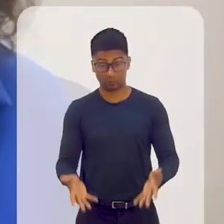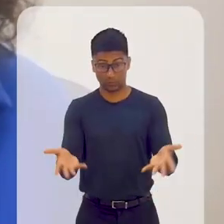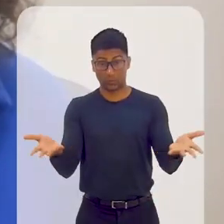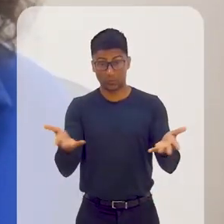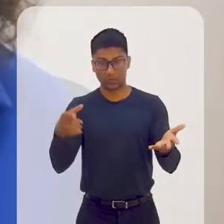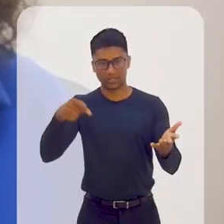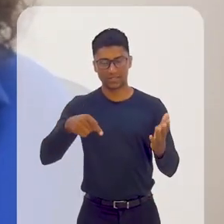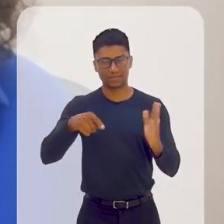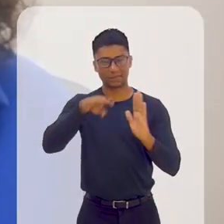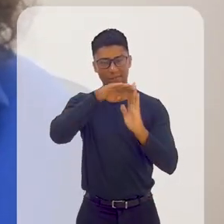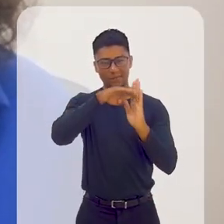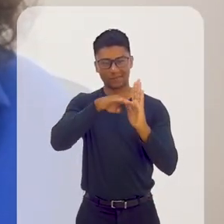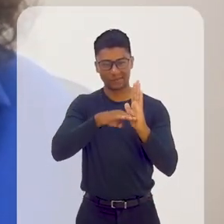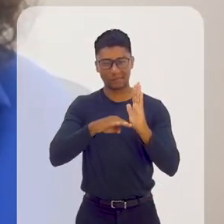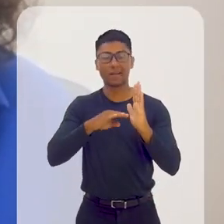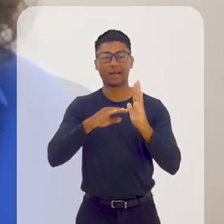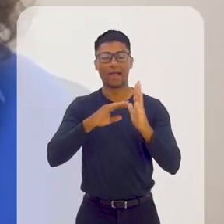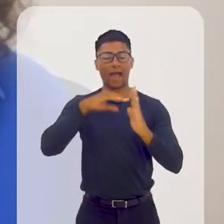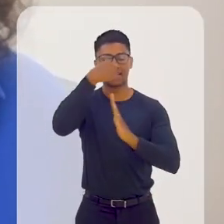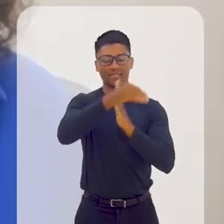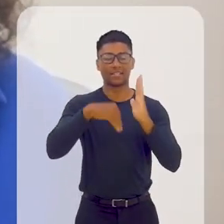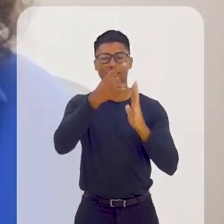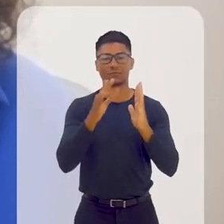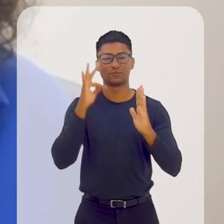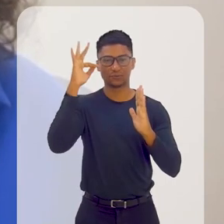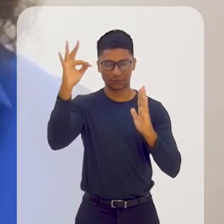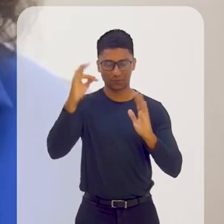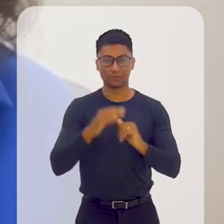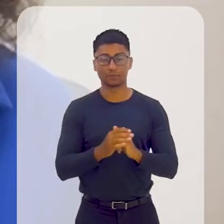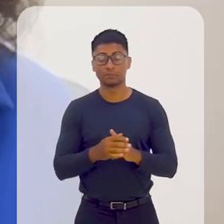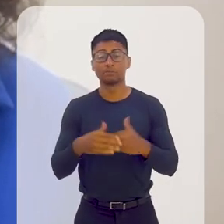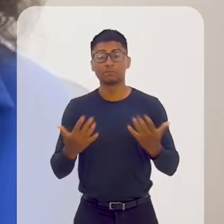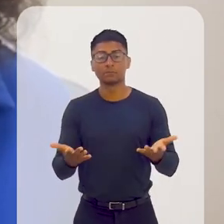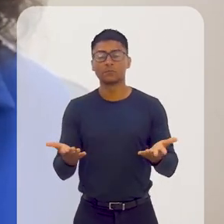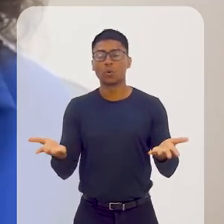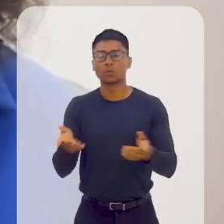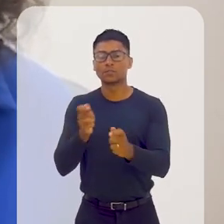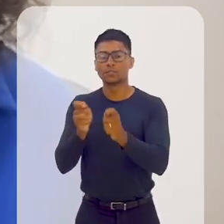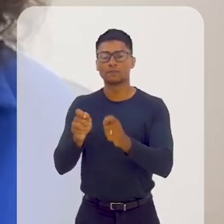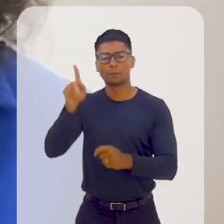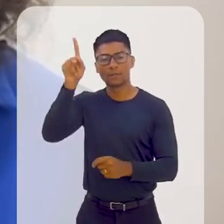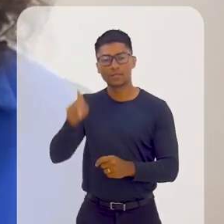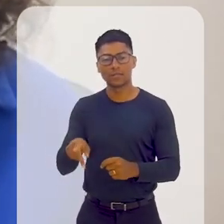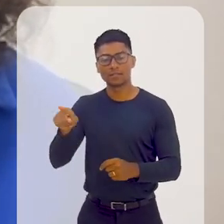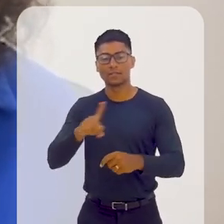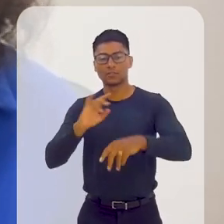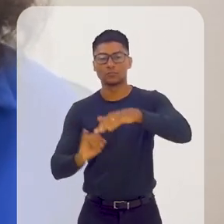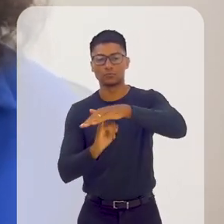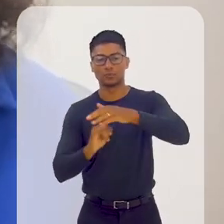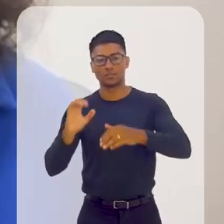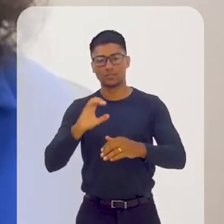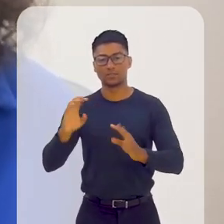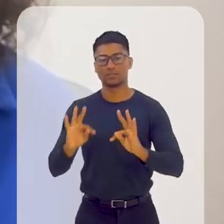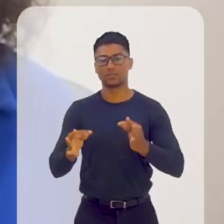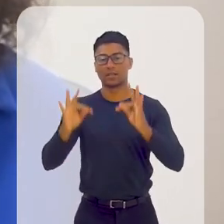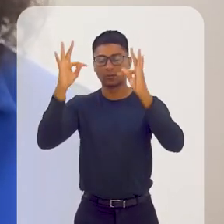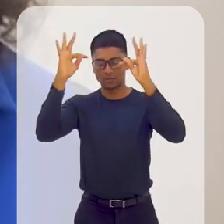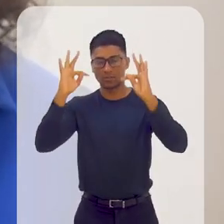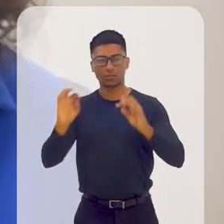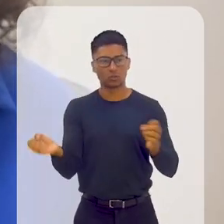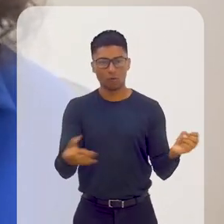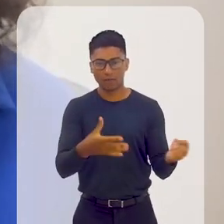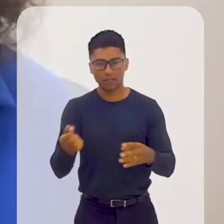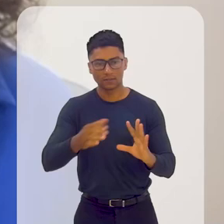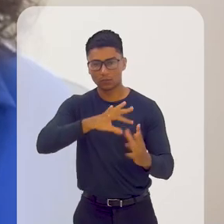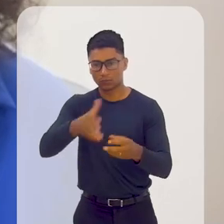capítulo Agenda de Futuro 2023 de hoje traz como entrevistado o presidente do Instituto de Ciência, Tecnologia e de Inovação